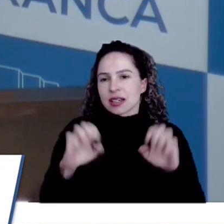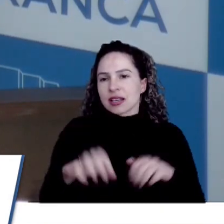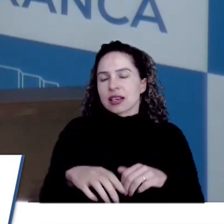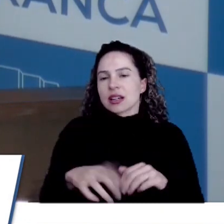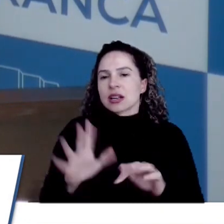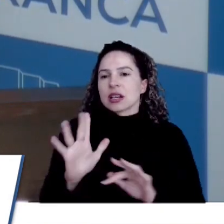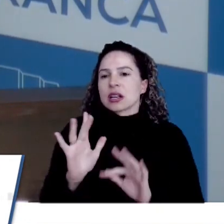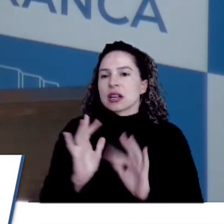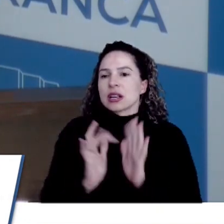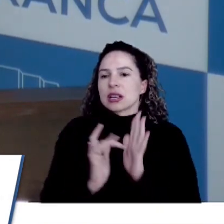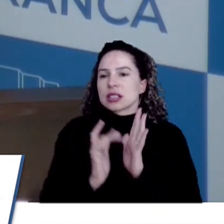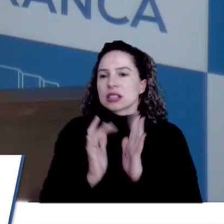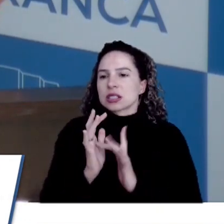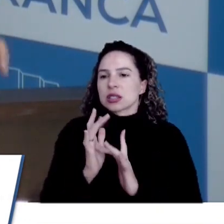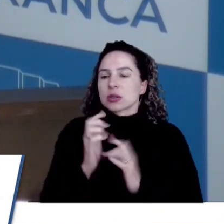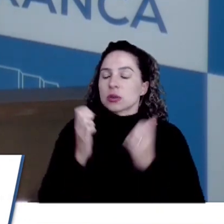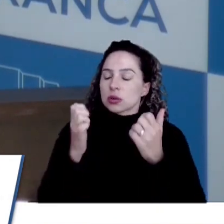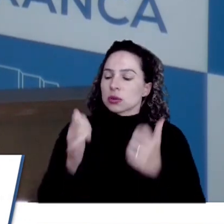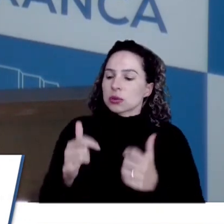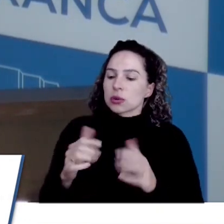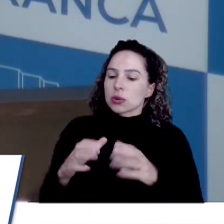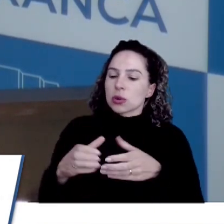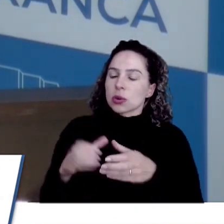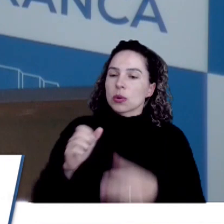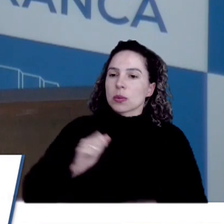Jesus disse aos seus apóstolos: